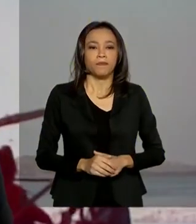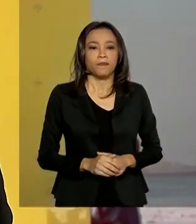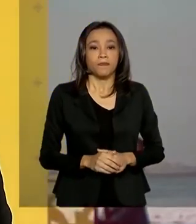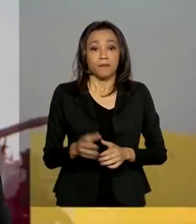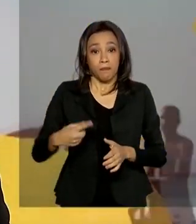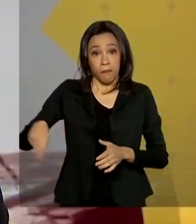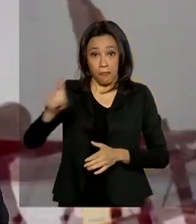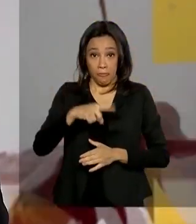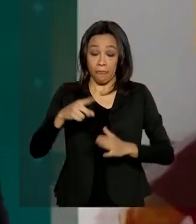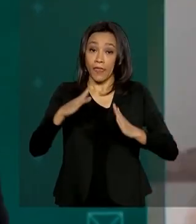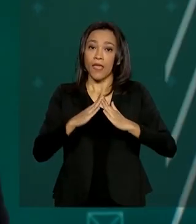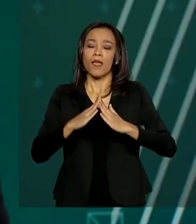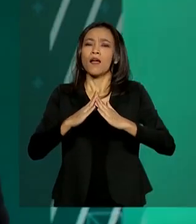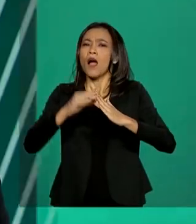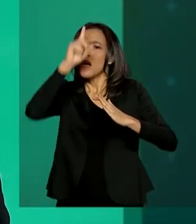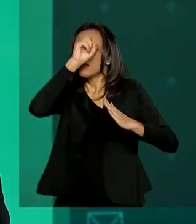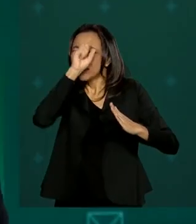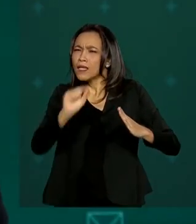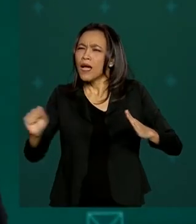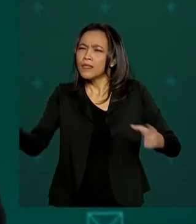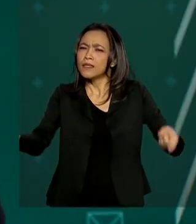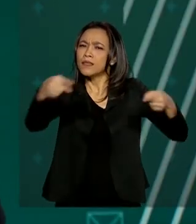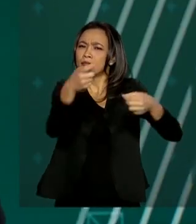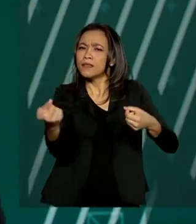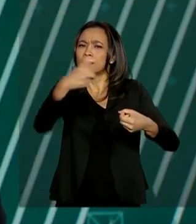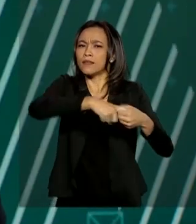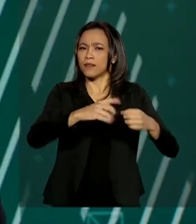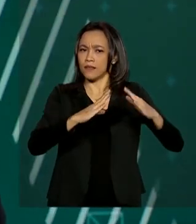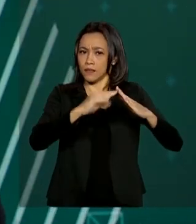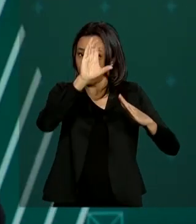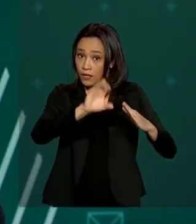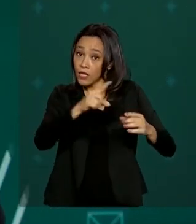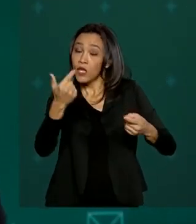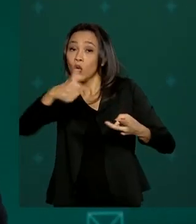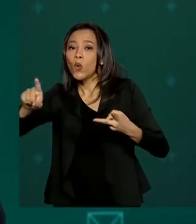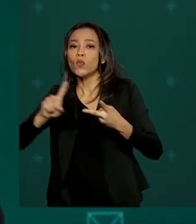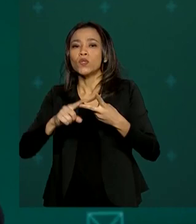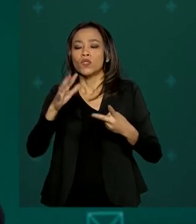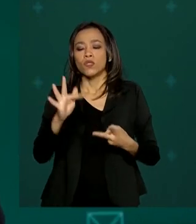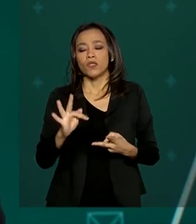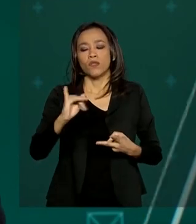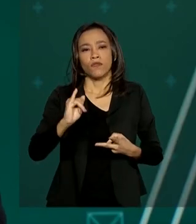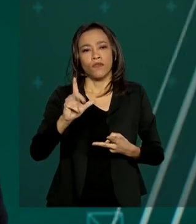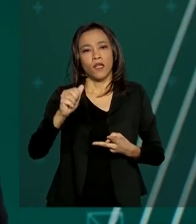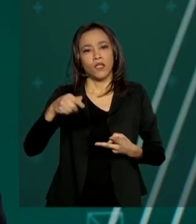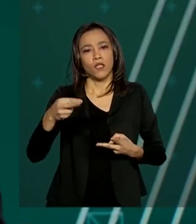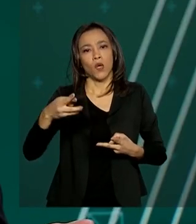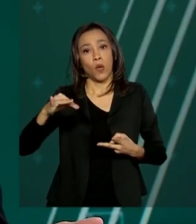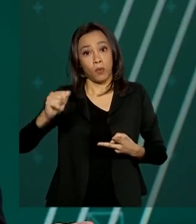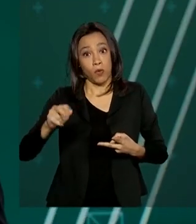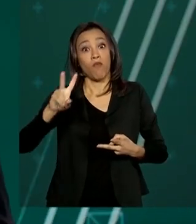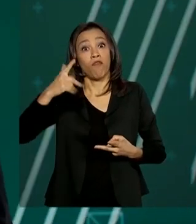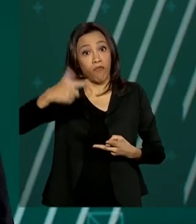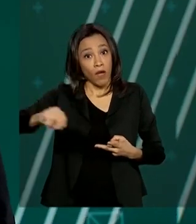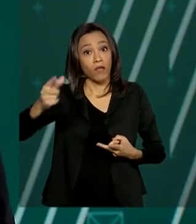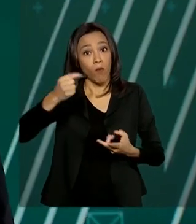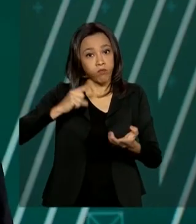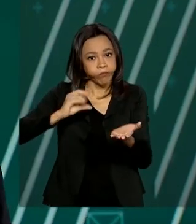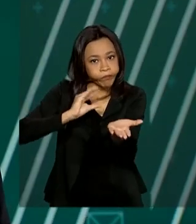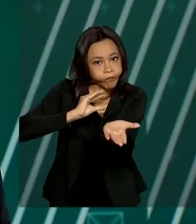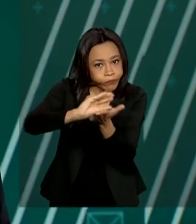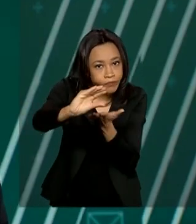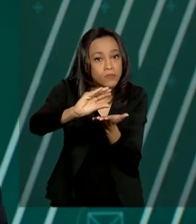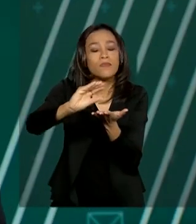Santas casas e hospitais filantrópicos vão contar com 2 bilhões de reais do governo federal para ações de combate ao